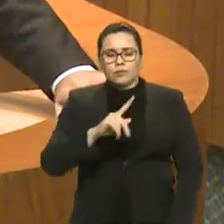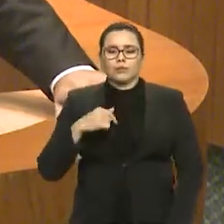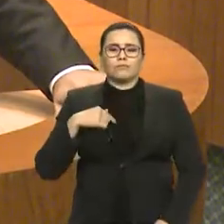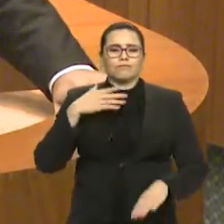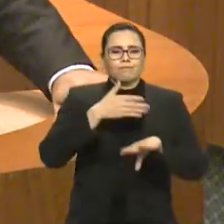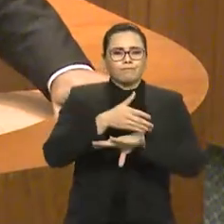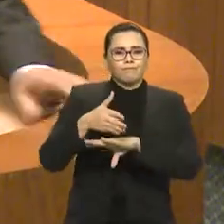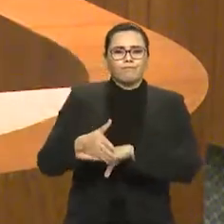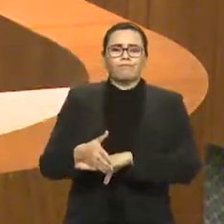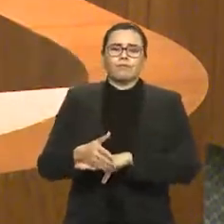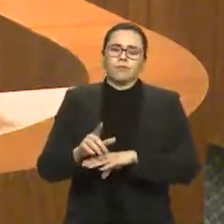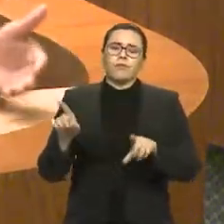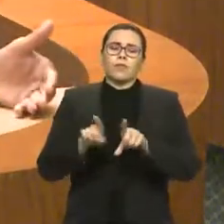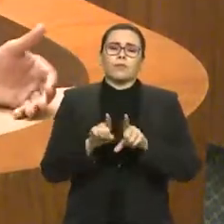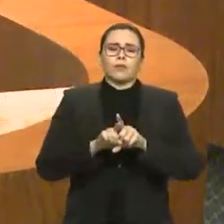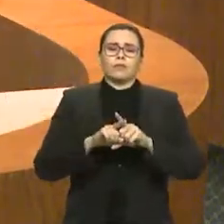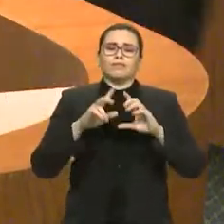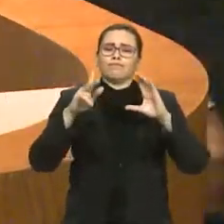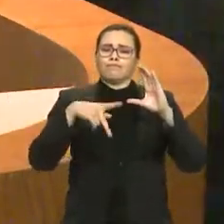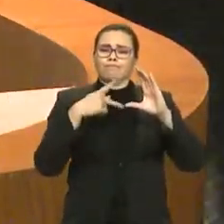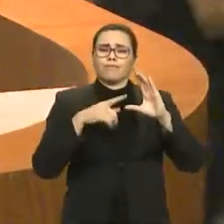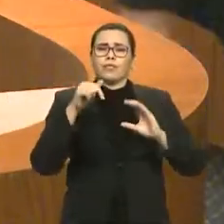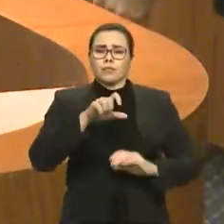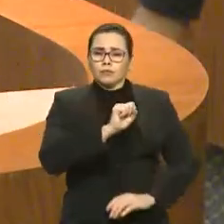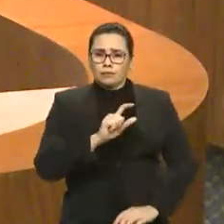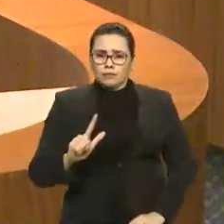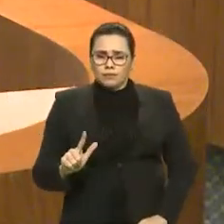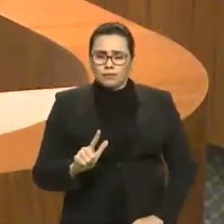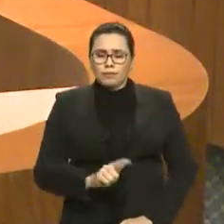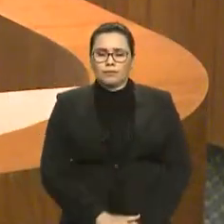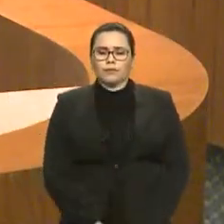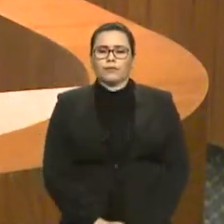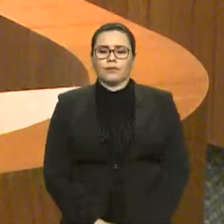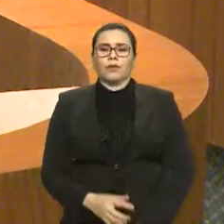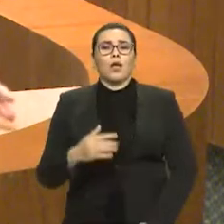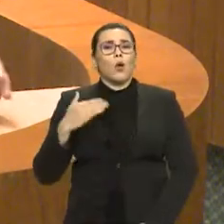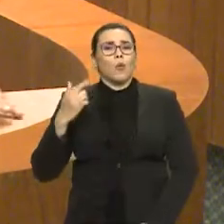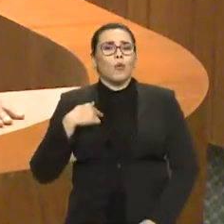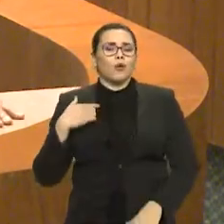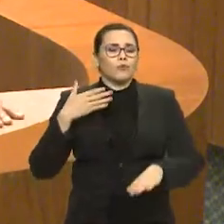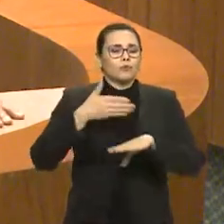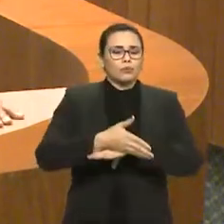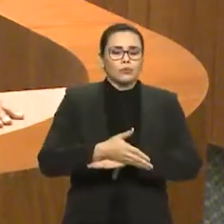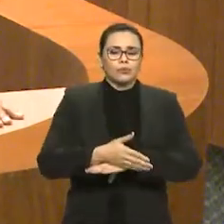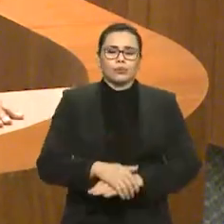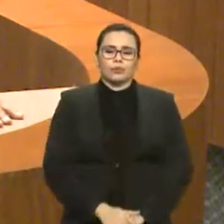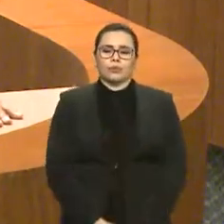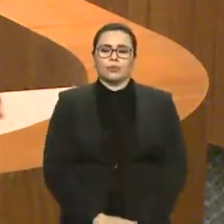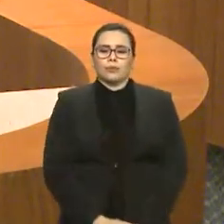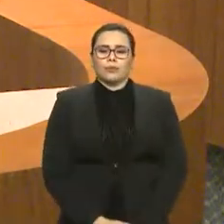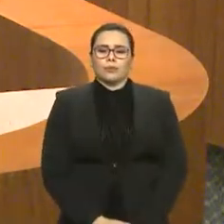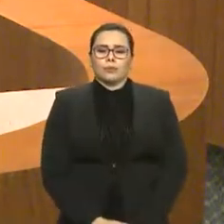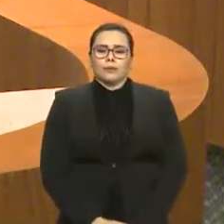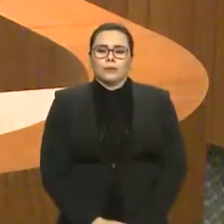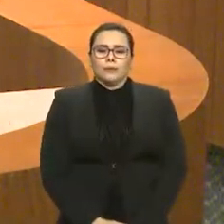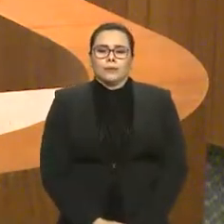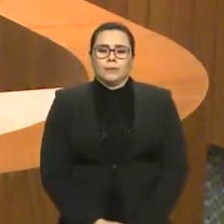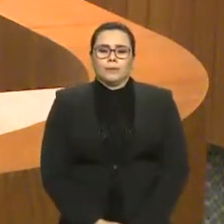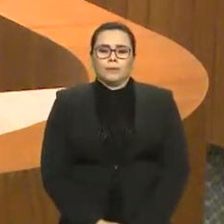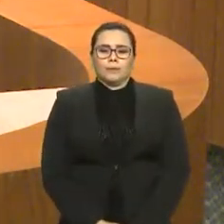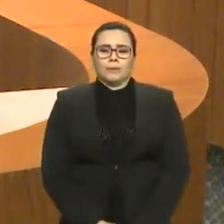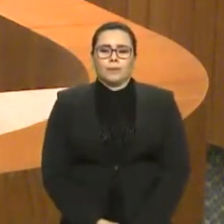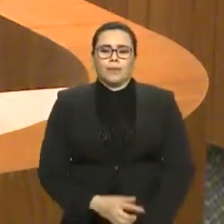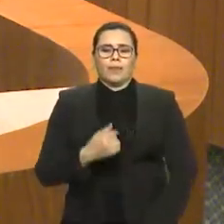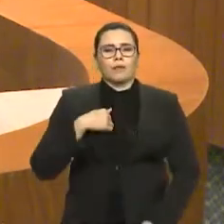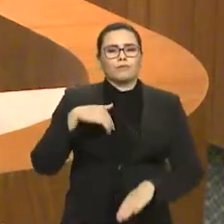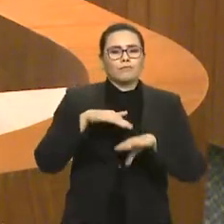de São Luís e, ao fazer a nossa visita, as nossas articulações e contato na Câmara Municipal, nós temos